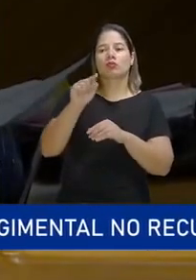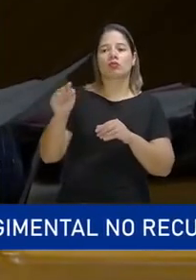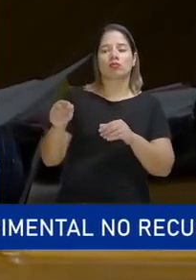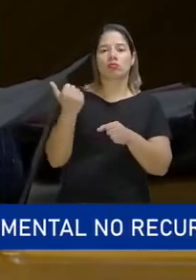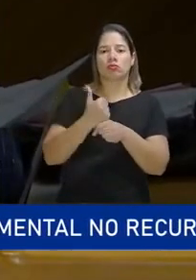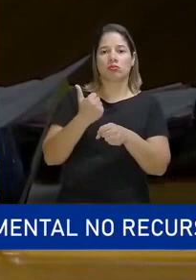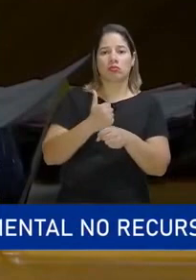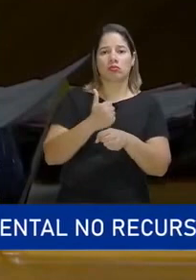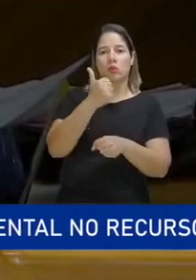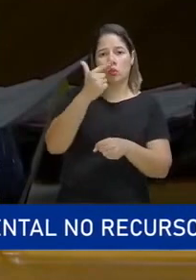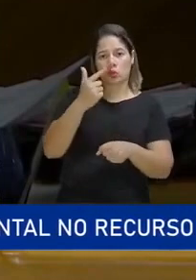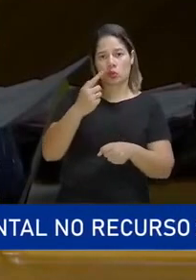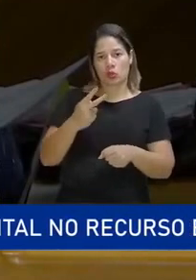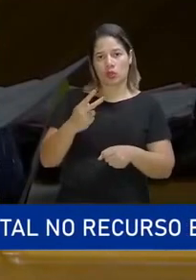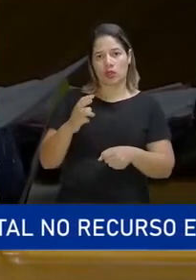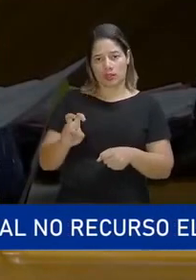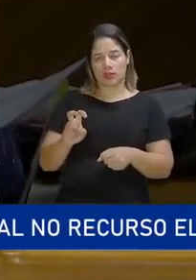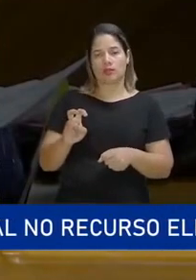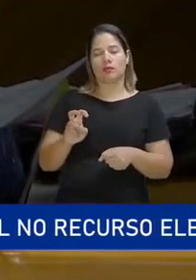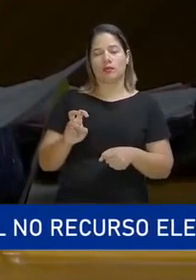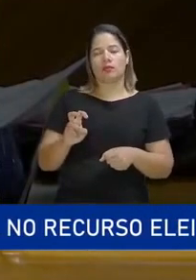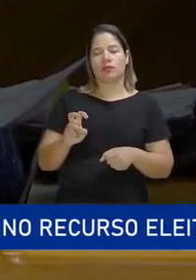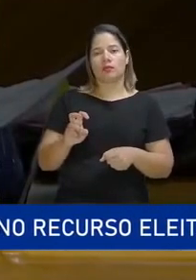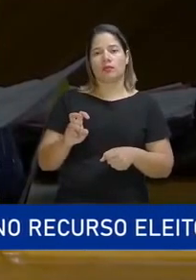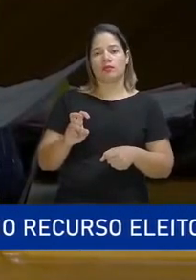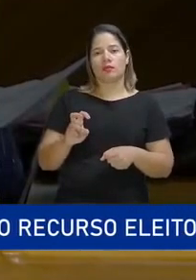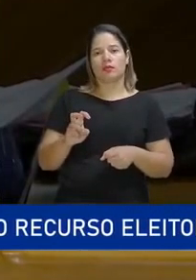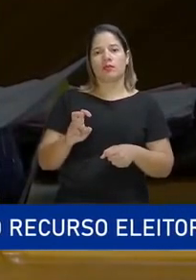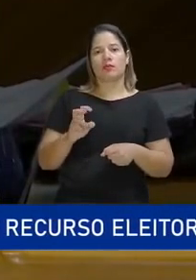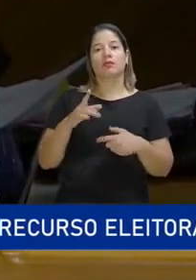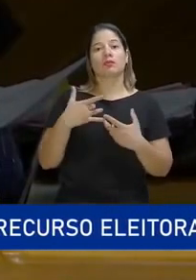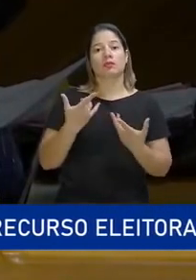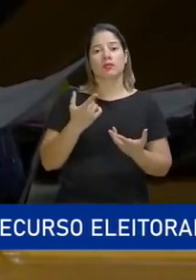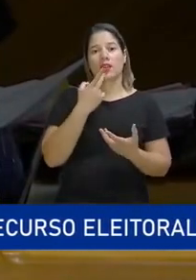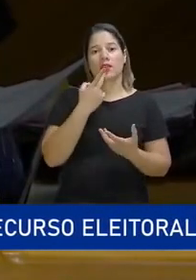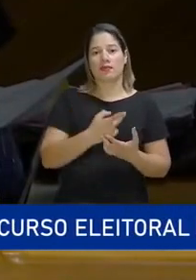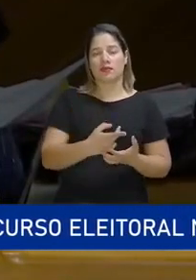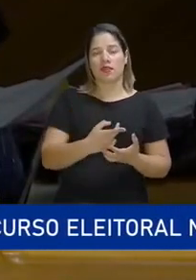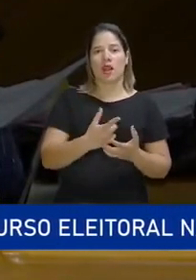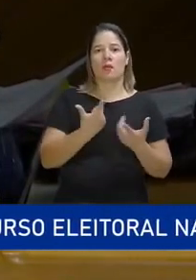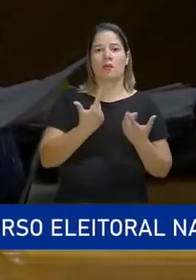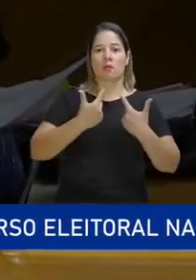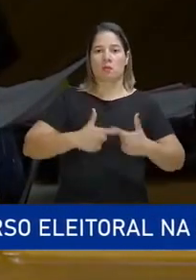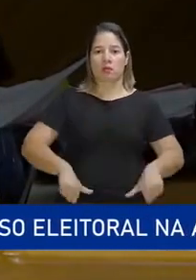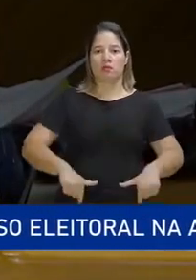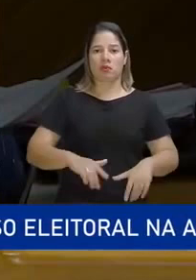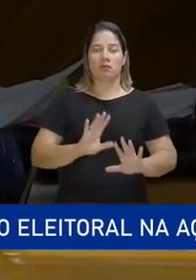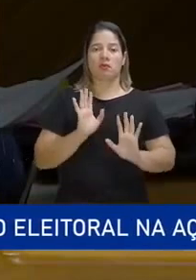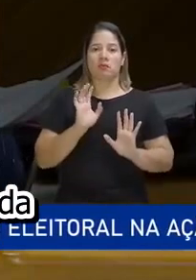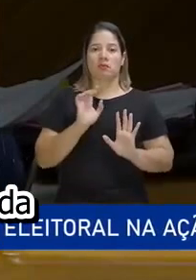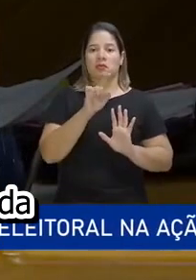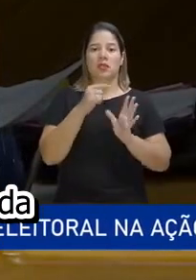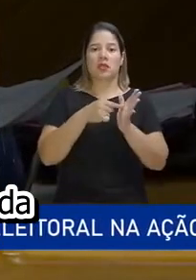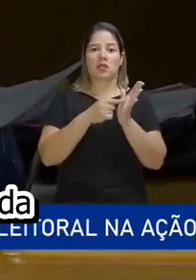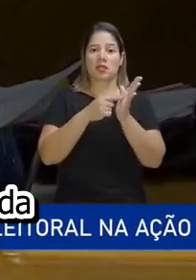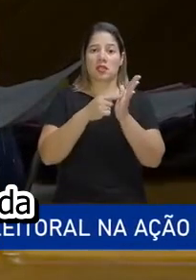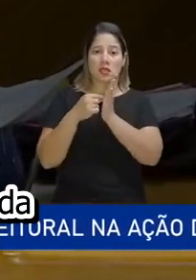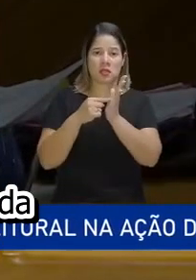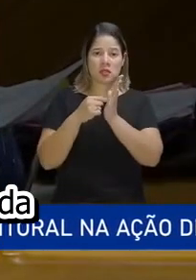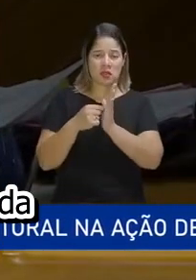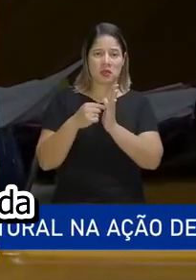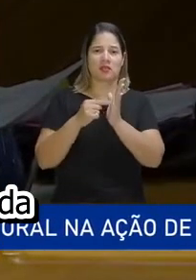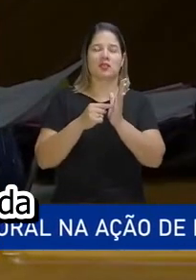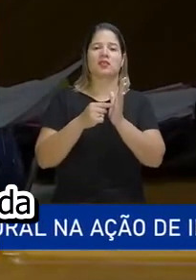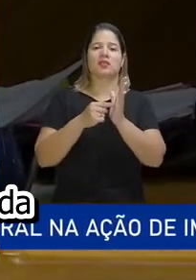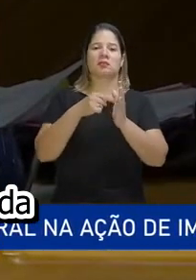processual. Apenas para que não se alegue omissão em relação às teses defendidas pelo agravado, é necessário